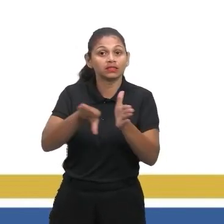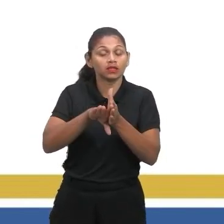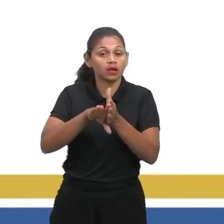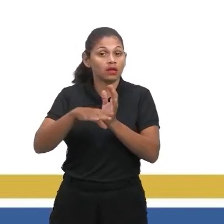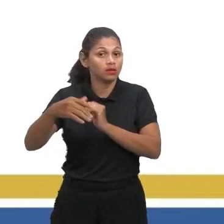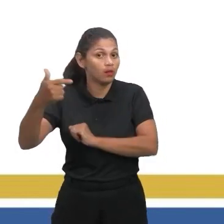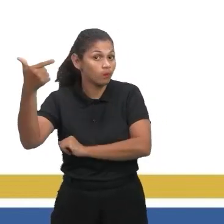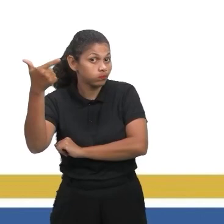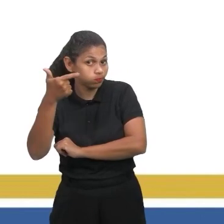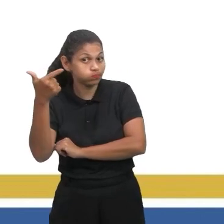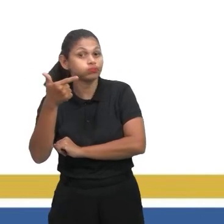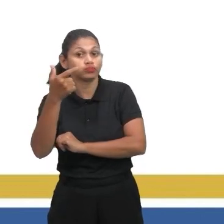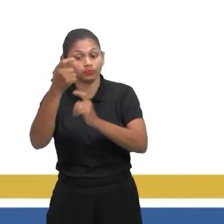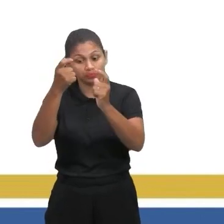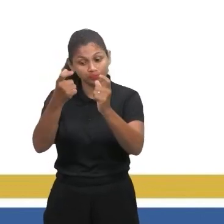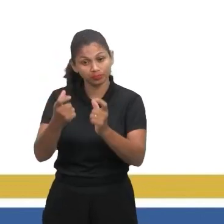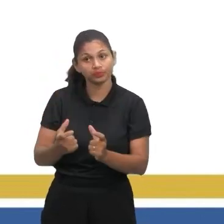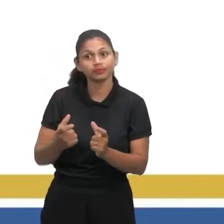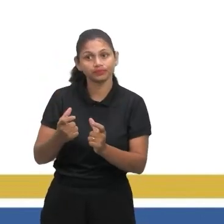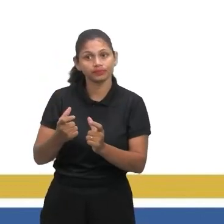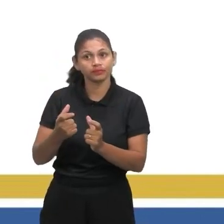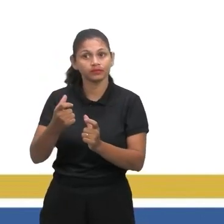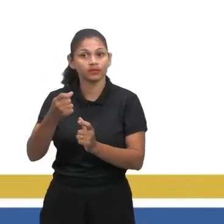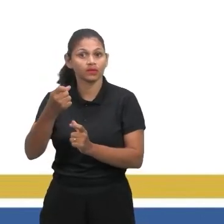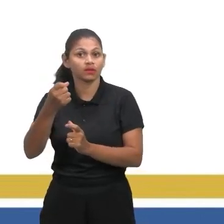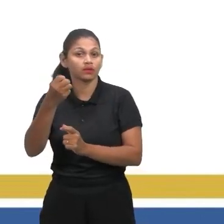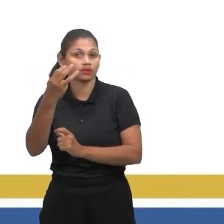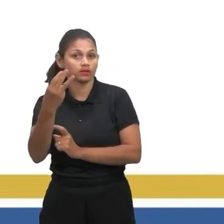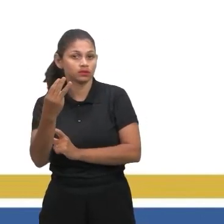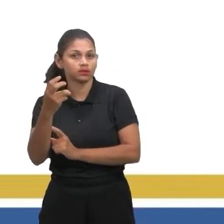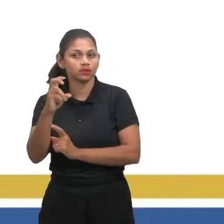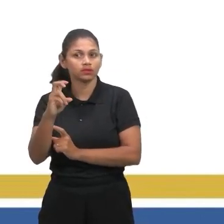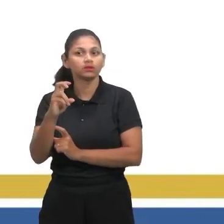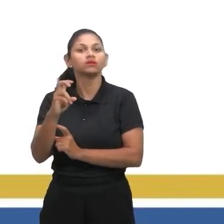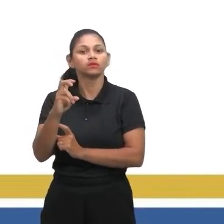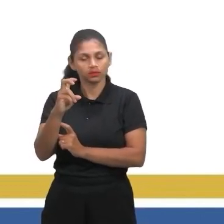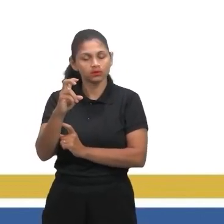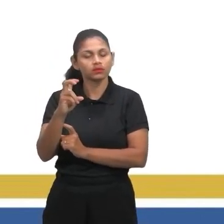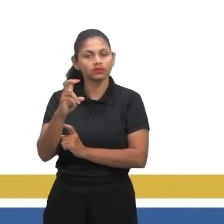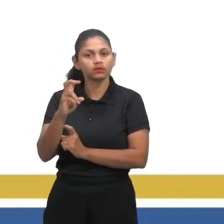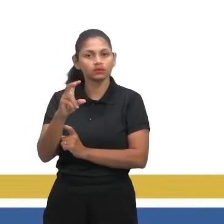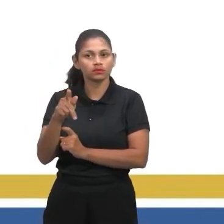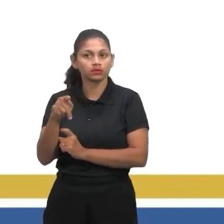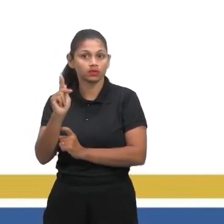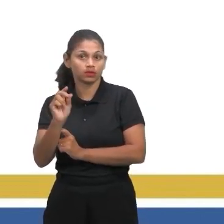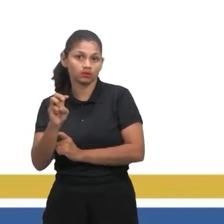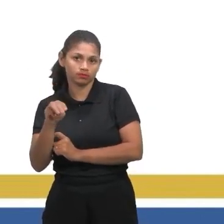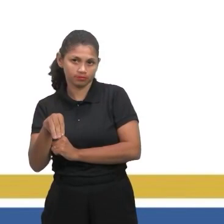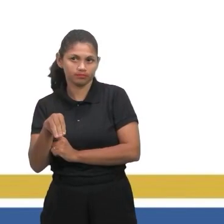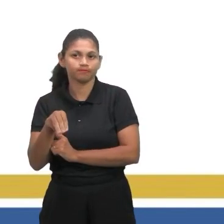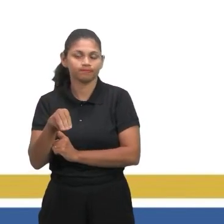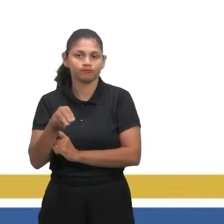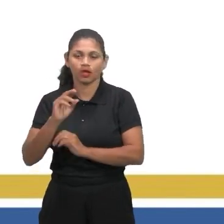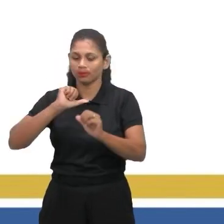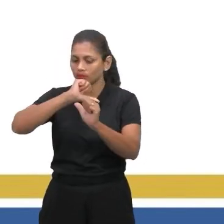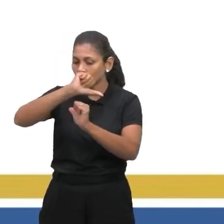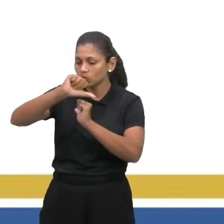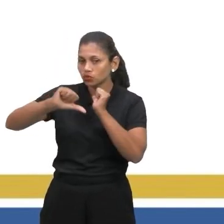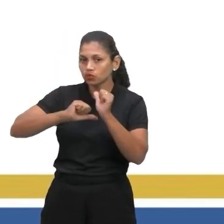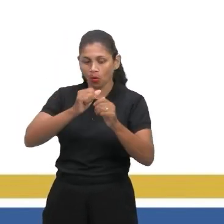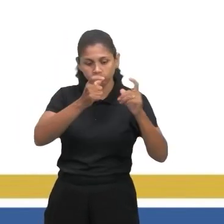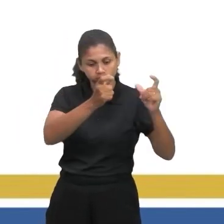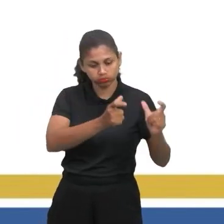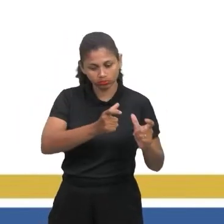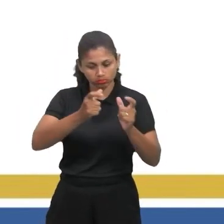que é aqui com 35 km. Ou seja, ele teve aí uma variação de espaço, ele mudou a sua posição, né?